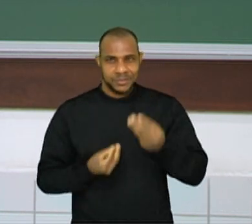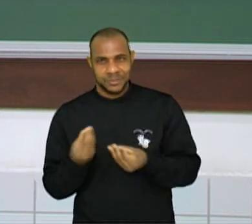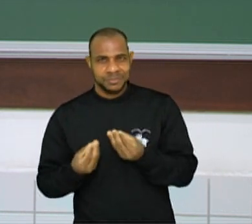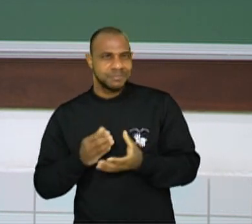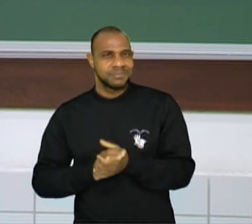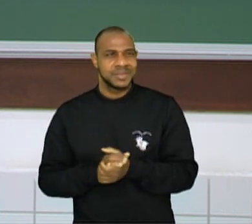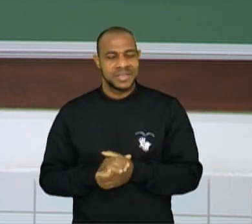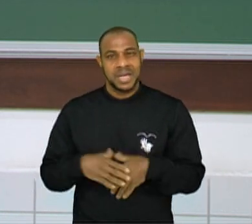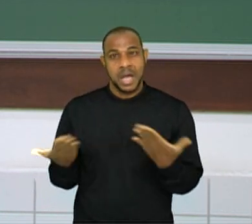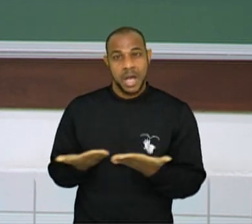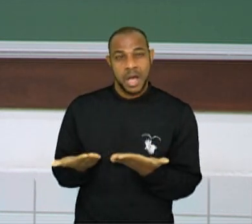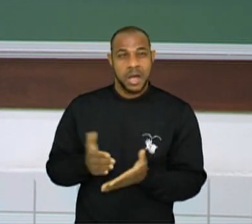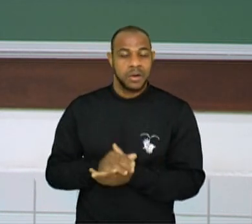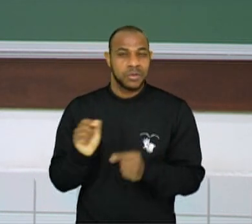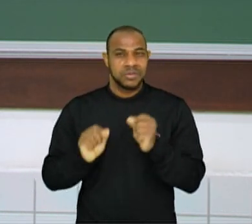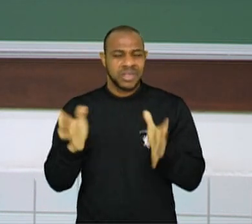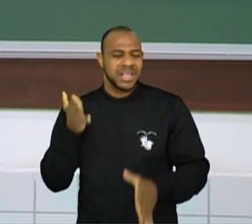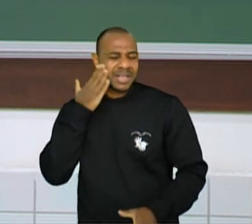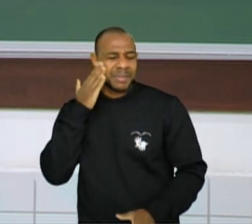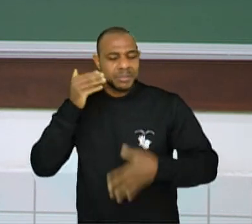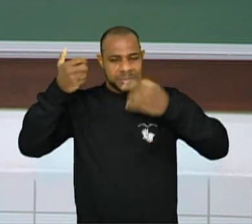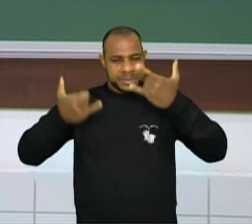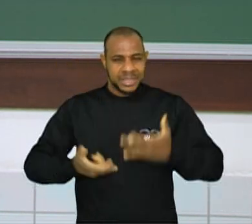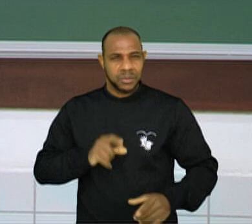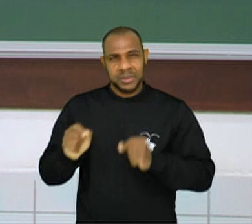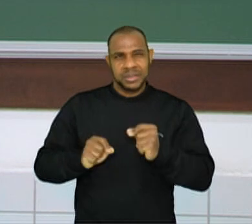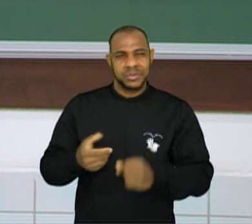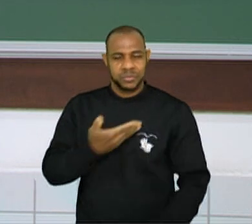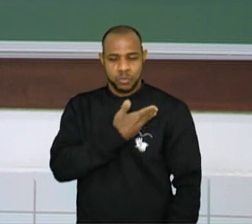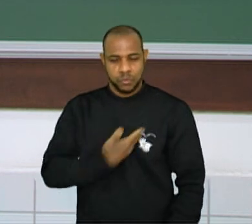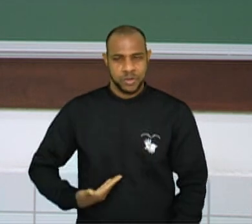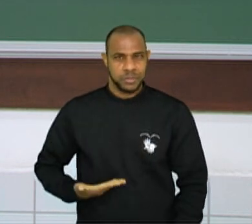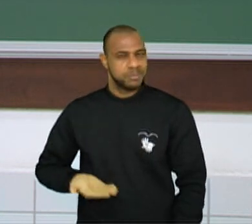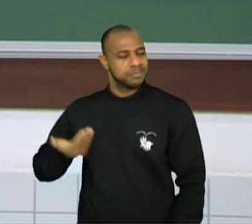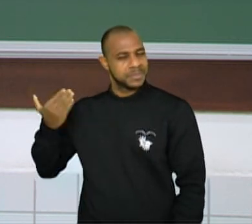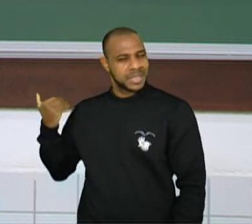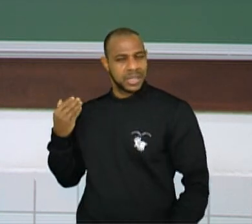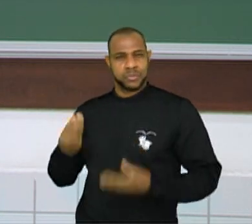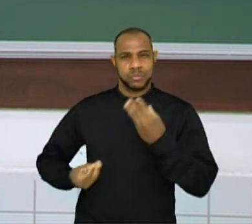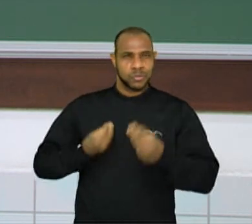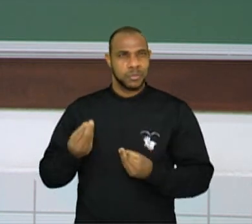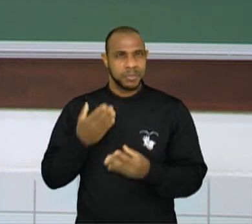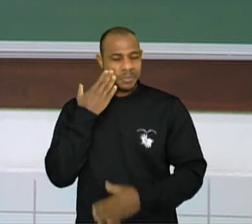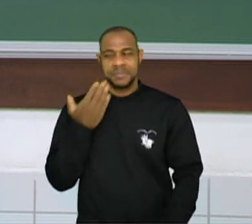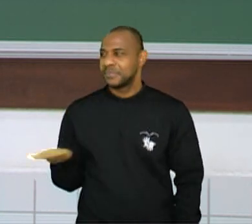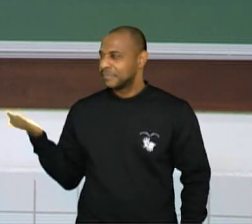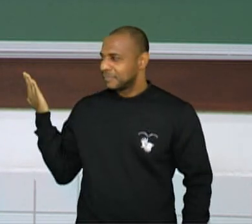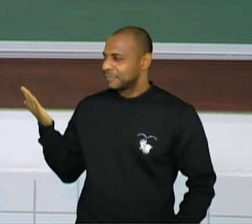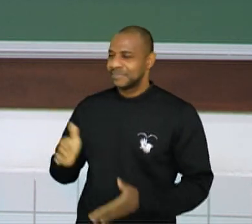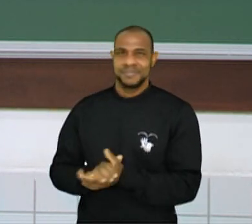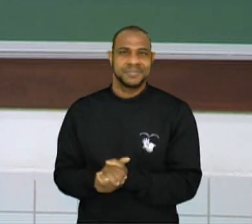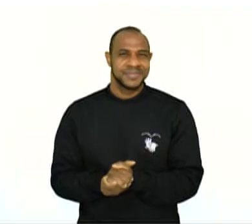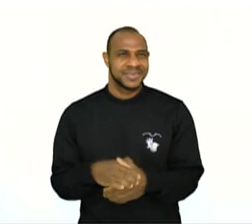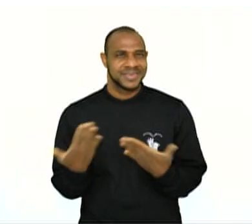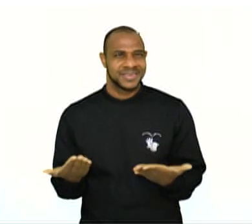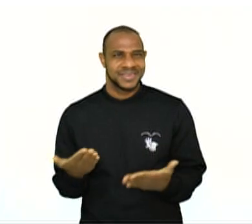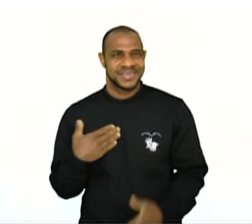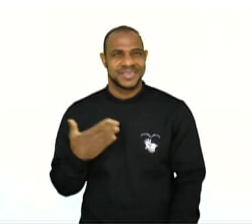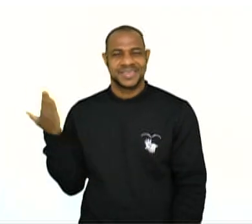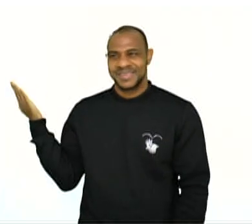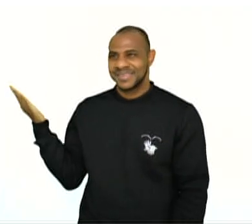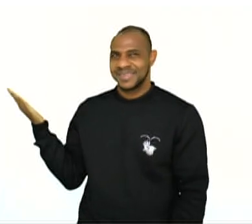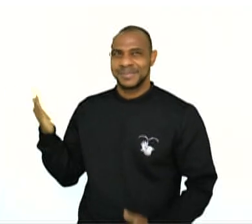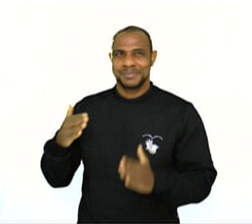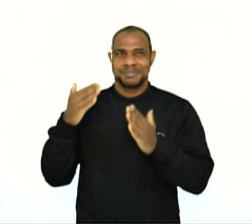princípio vamos retomar então o que já sabemos sobre os governos anteriores. Vejam lá. Nós temos ali, retomando